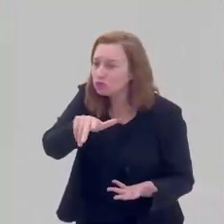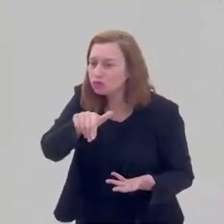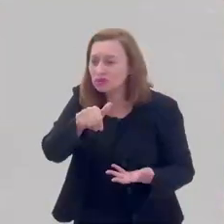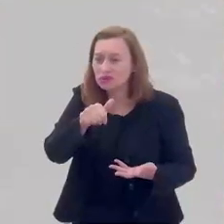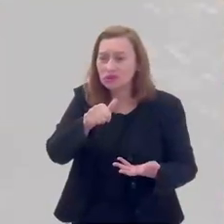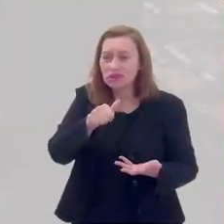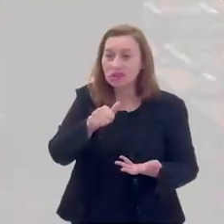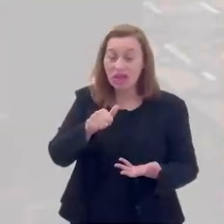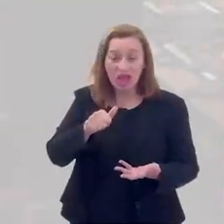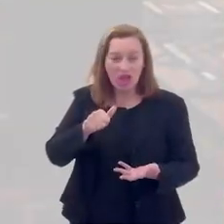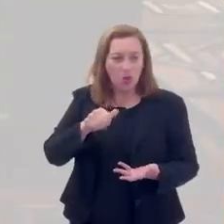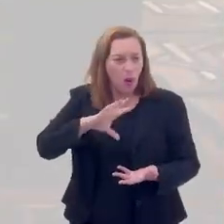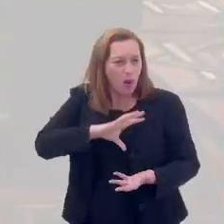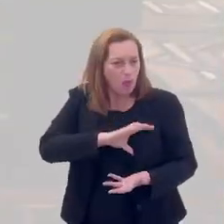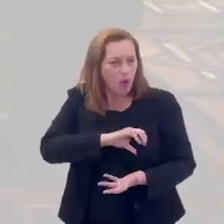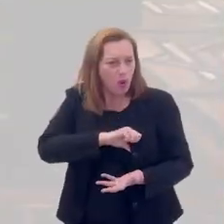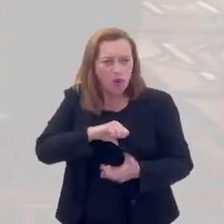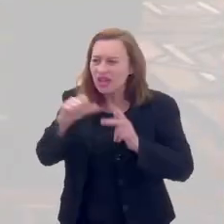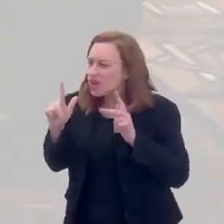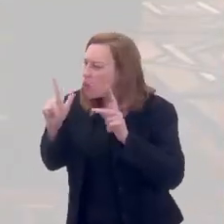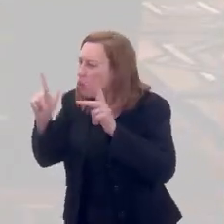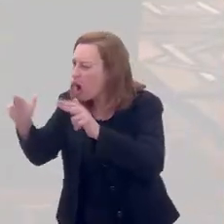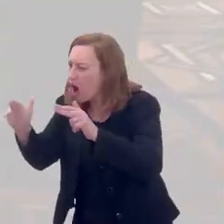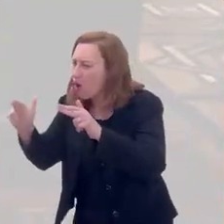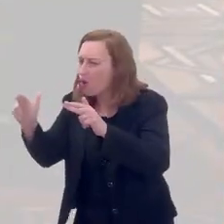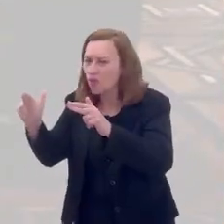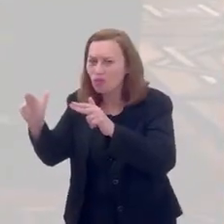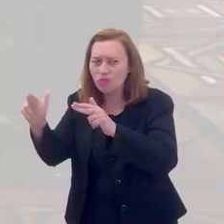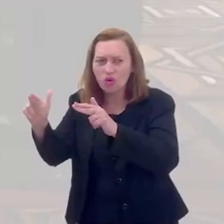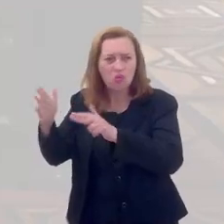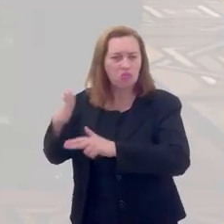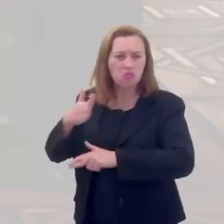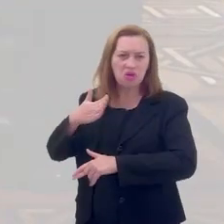Ninguém te ama como